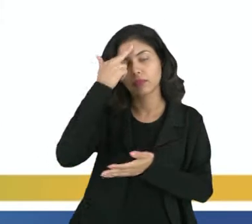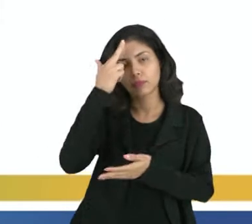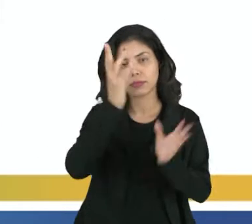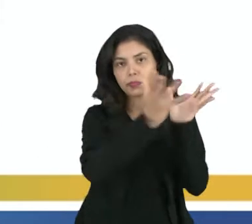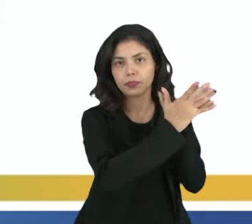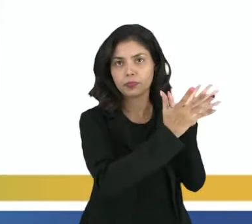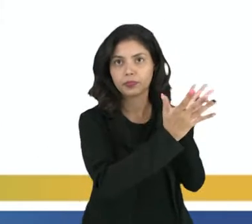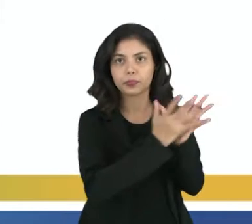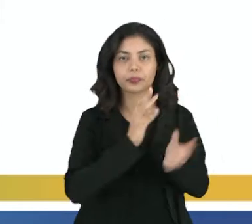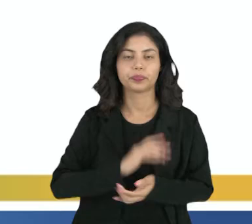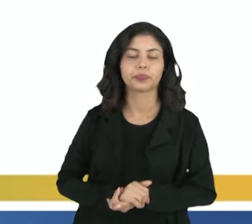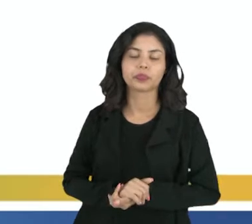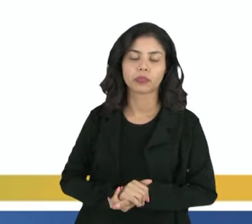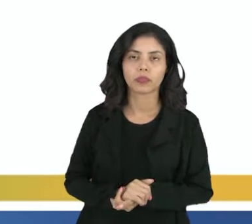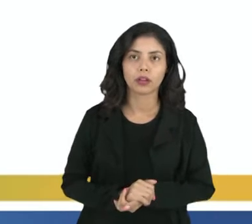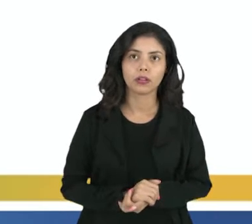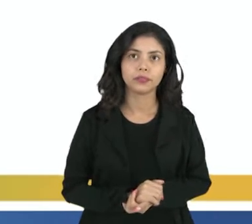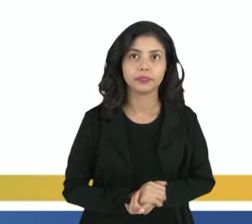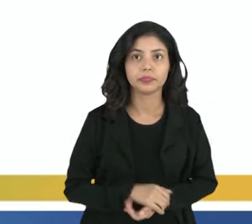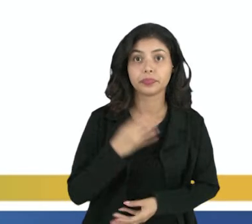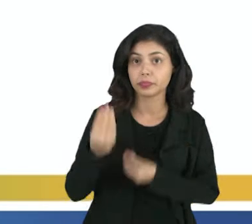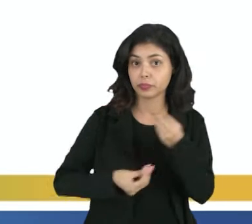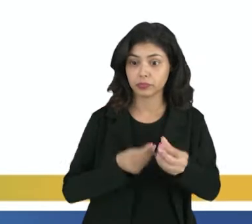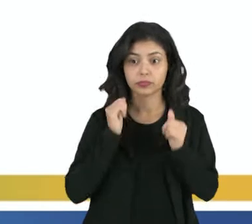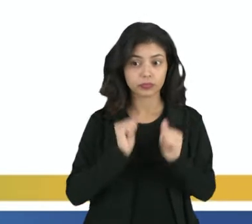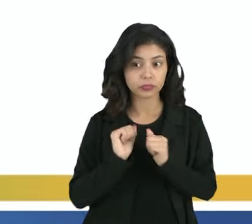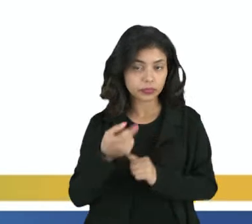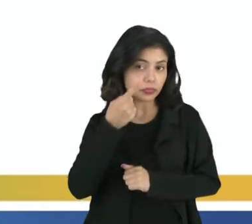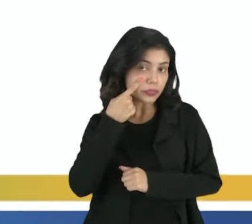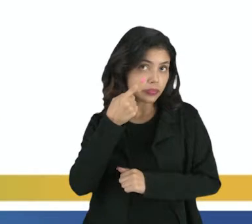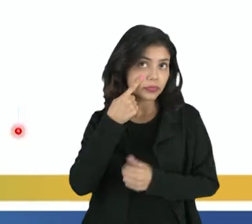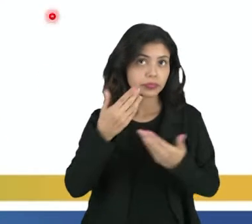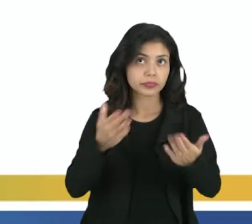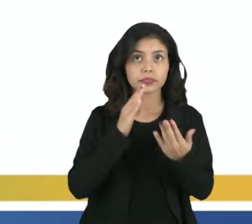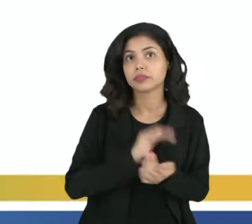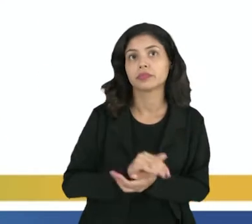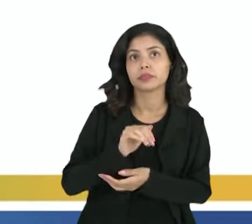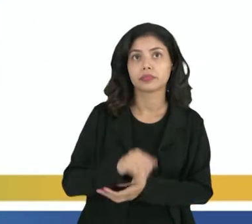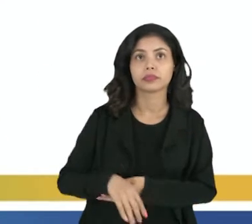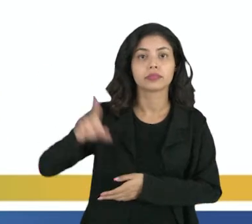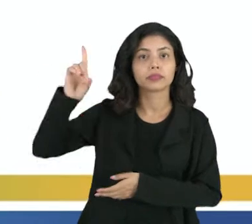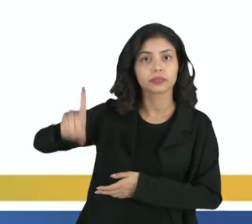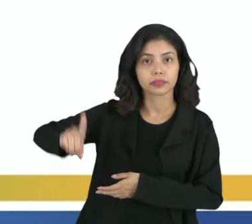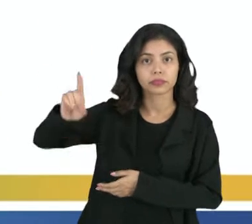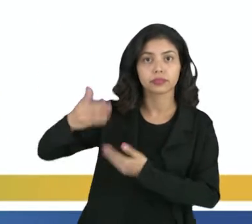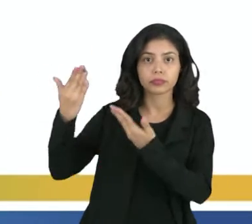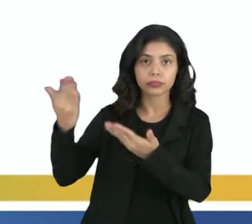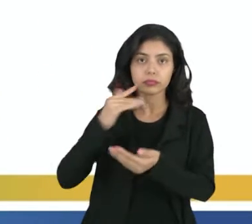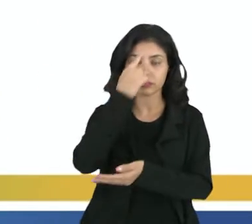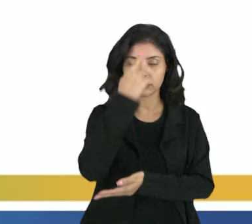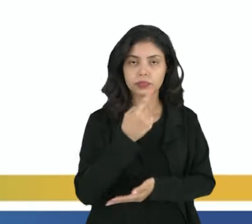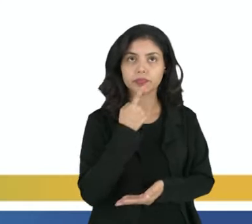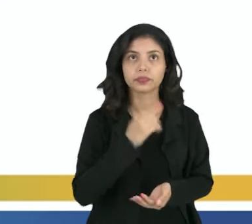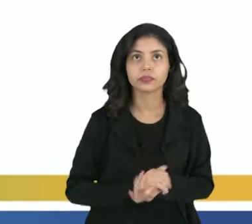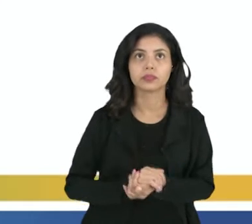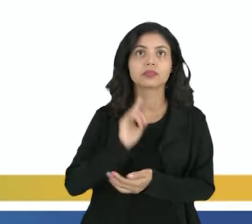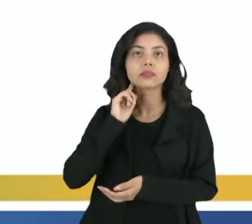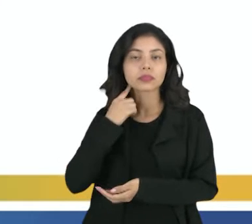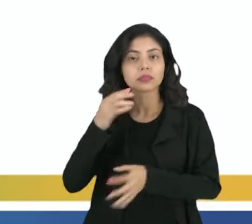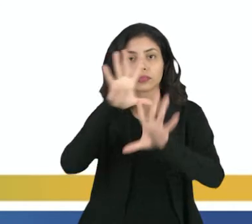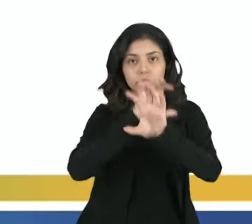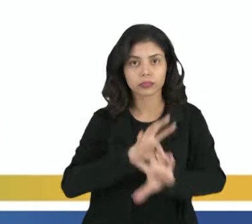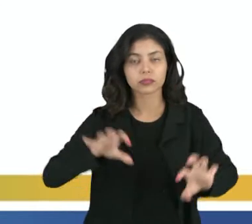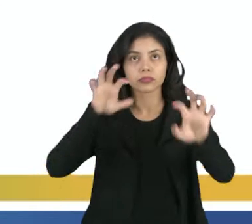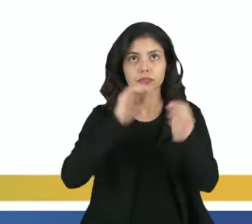as atividades normais da comunidade são como a gente pode estar observando aqui ó ao lado na imagem os poluentes gasosos